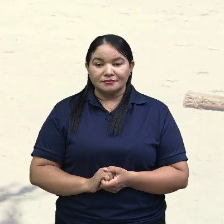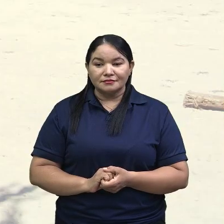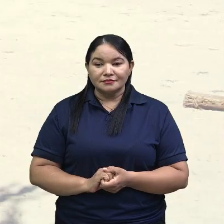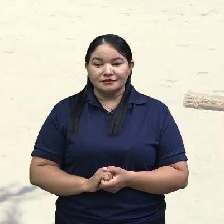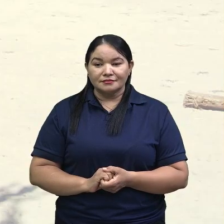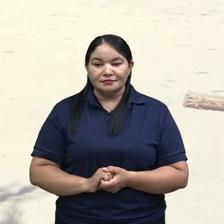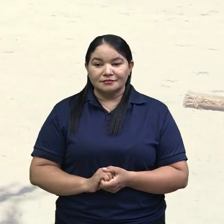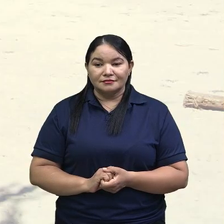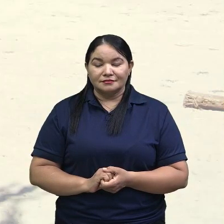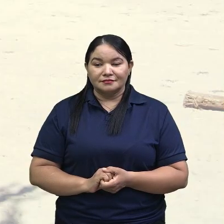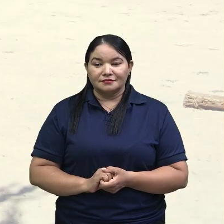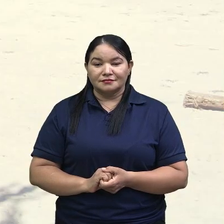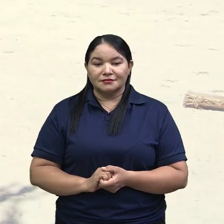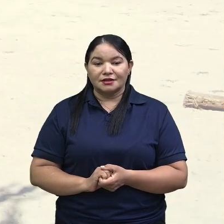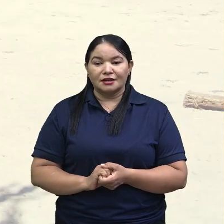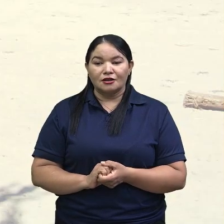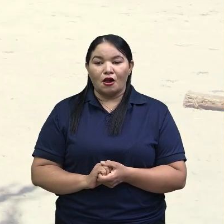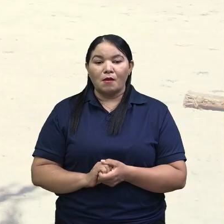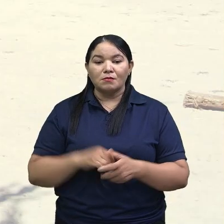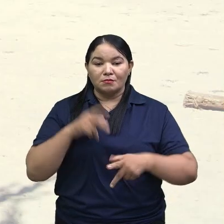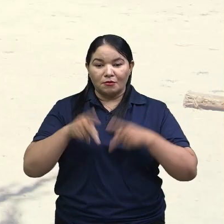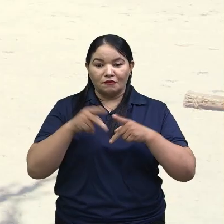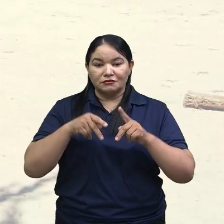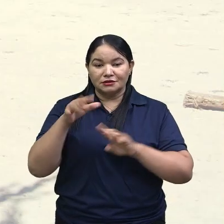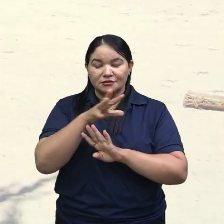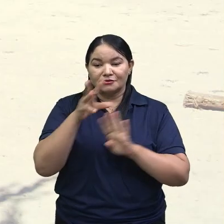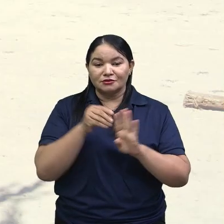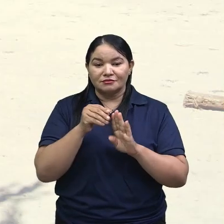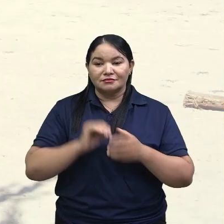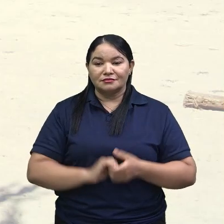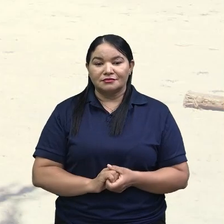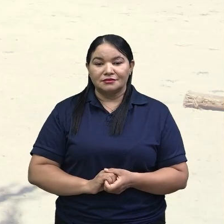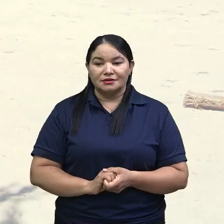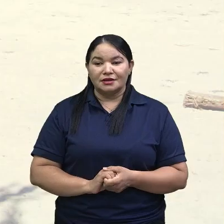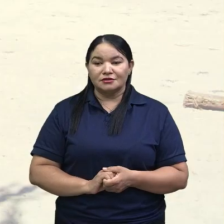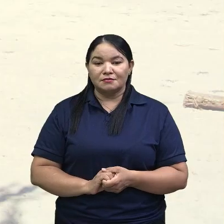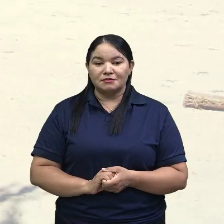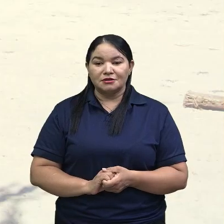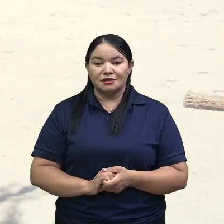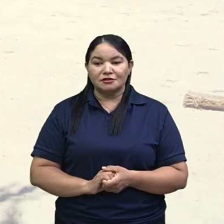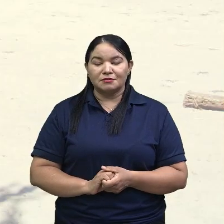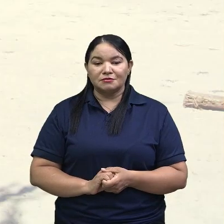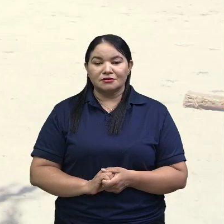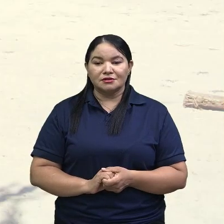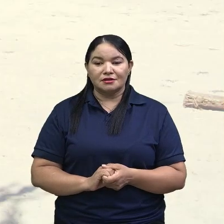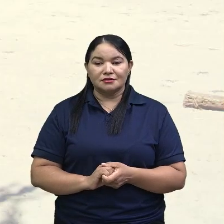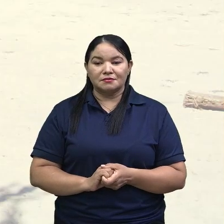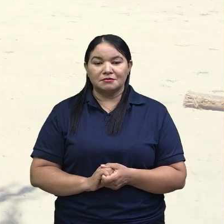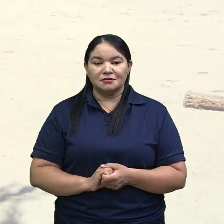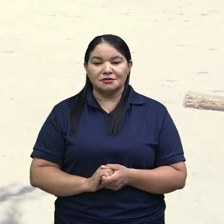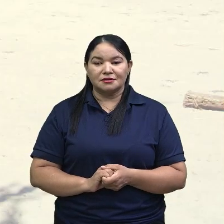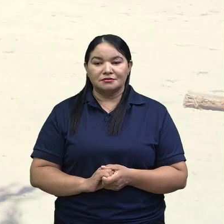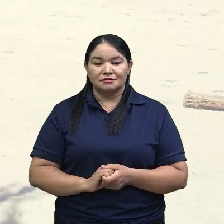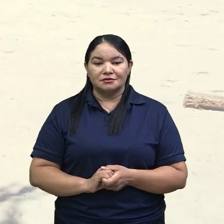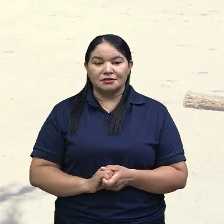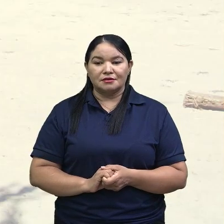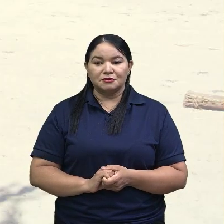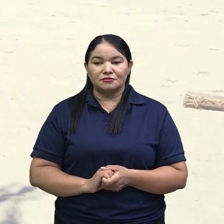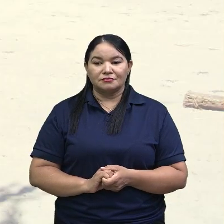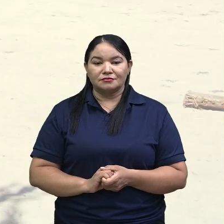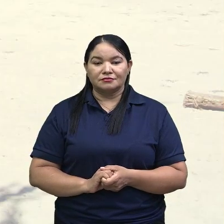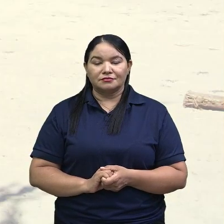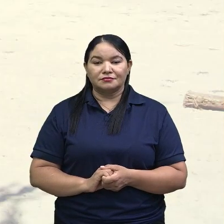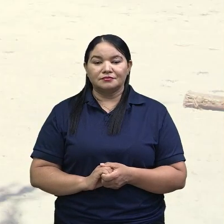é ancestral, certo? Então, ela foi ocupada por centenas de povos indígenas